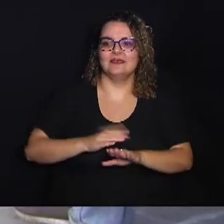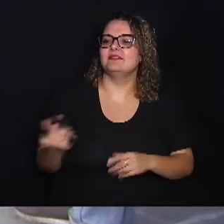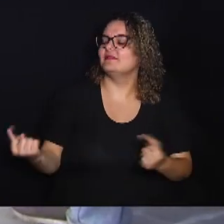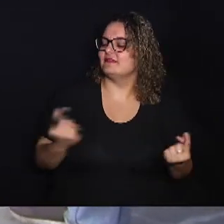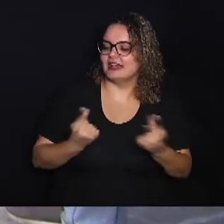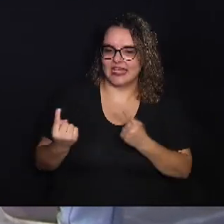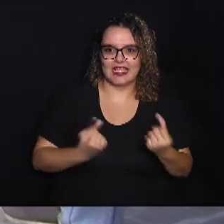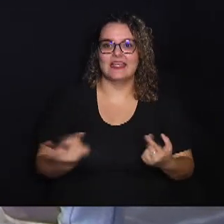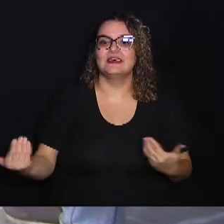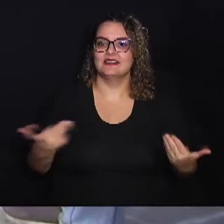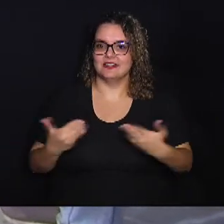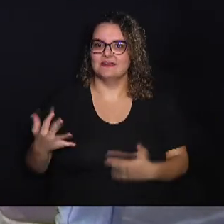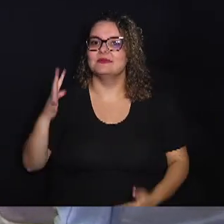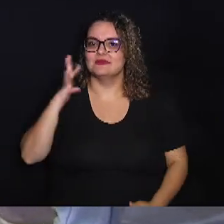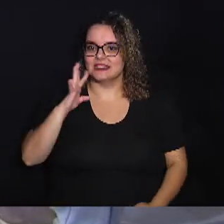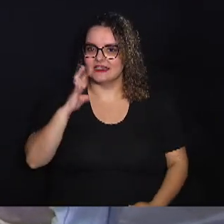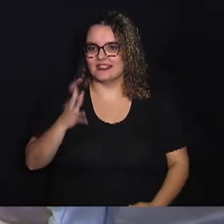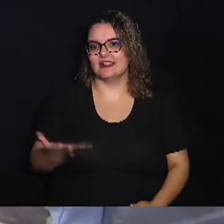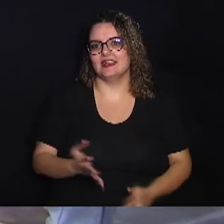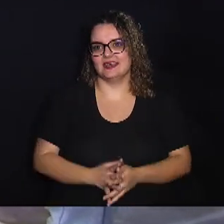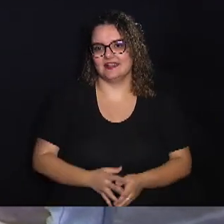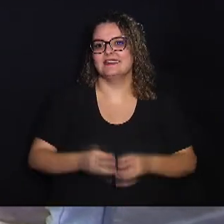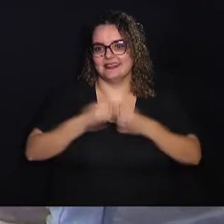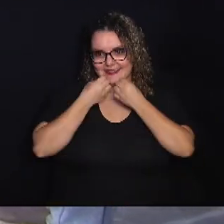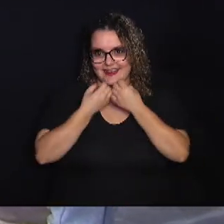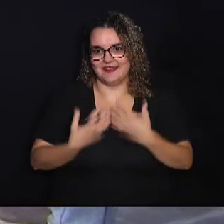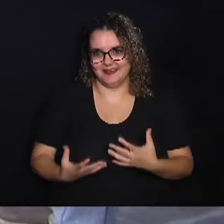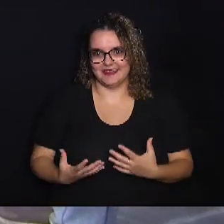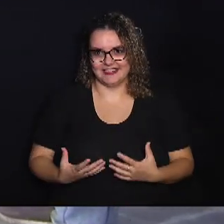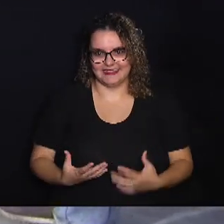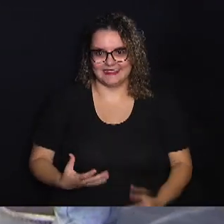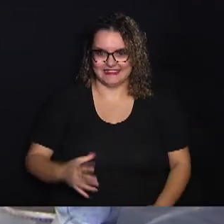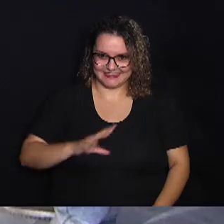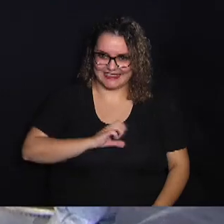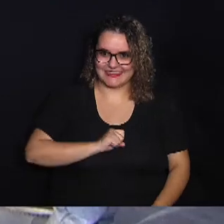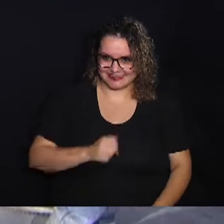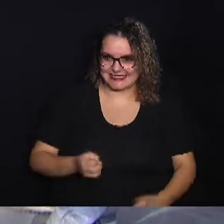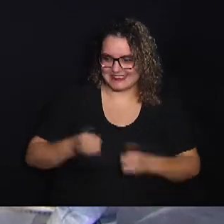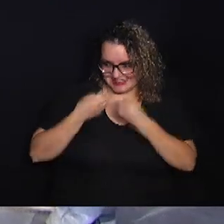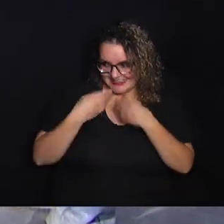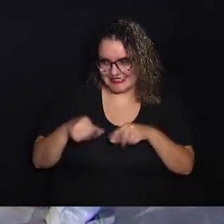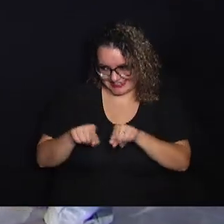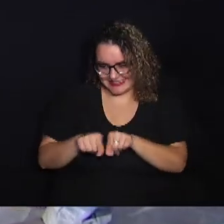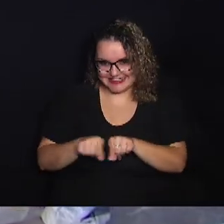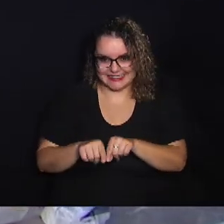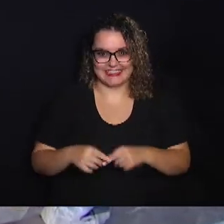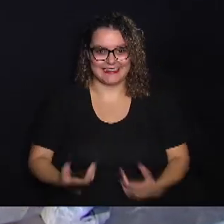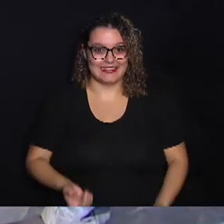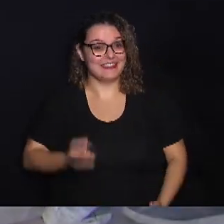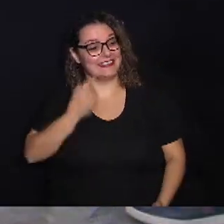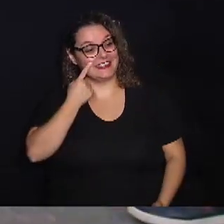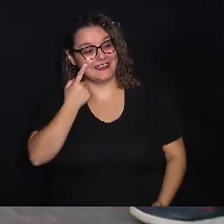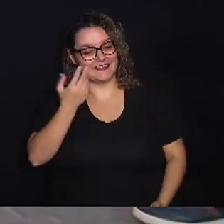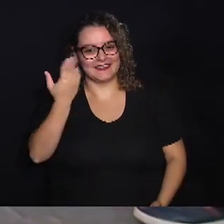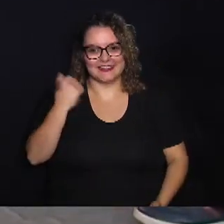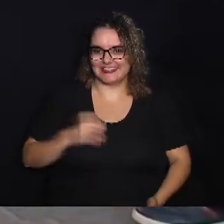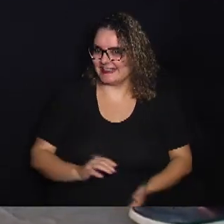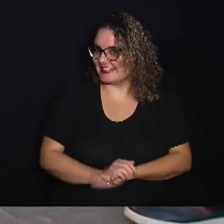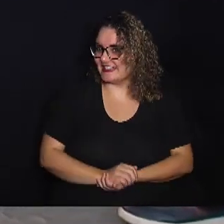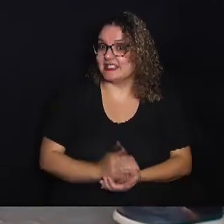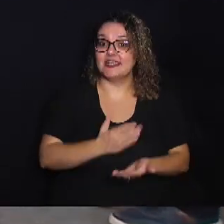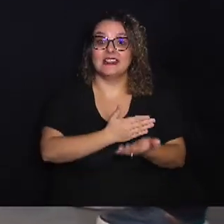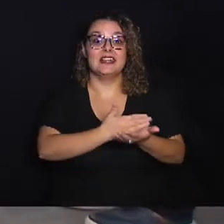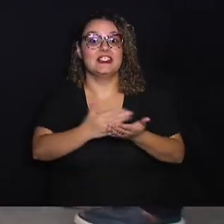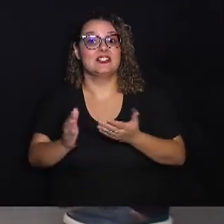uma frequência bem legal, assim. Então, tenho gostado bastante também. Então, vamos ver um pouquinho, né? Vai começar a